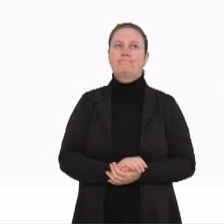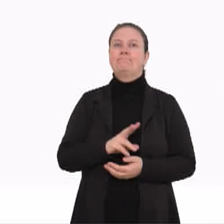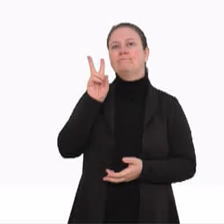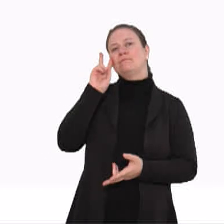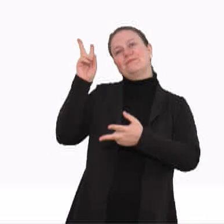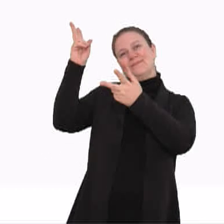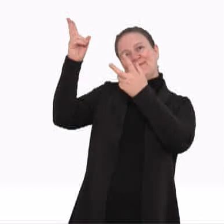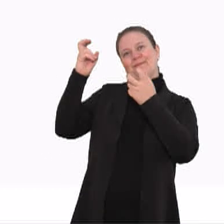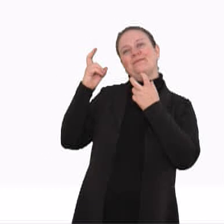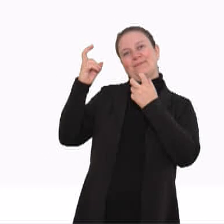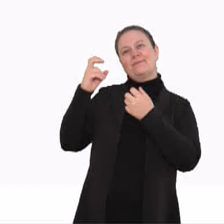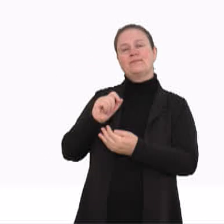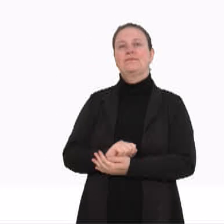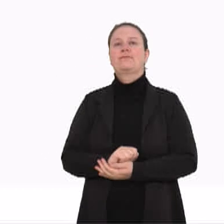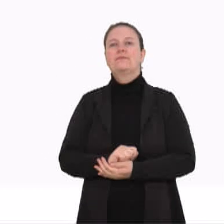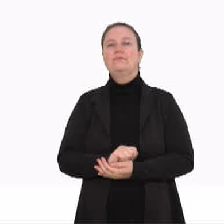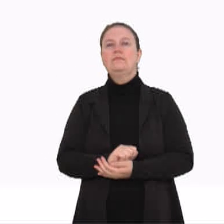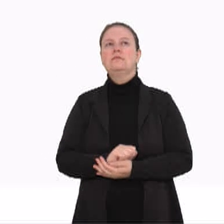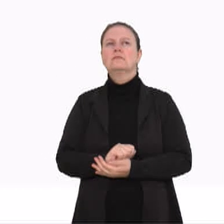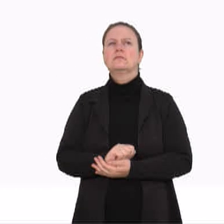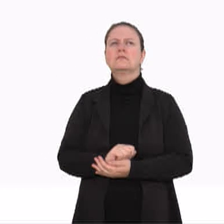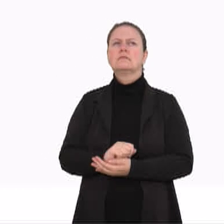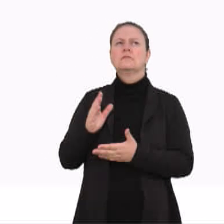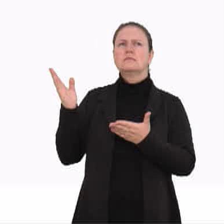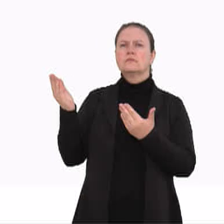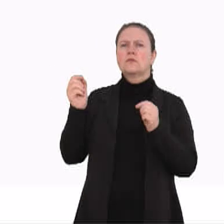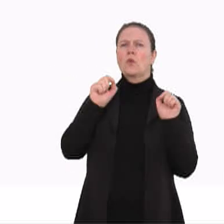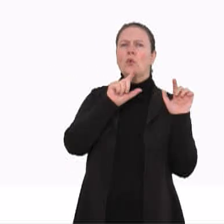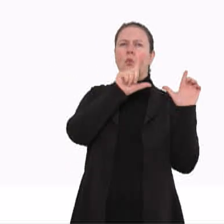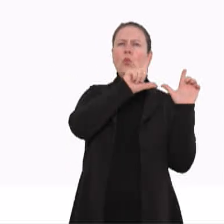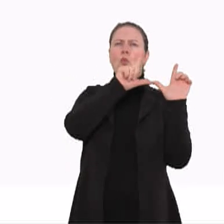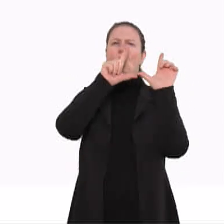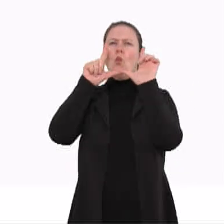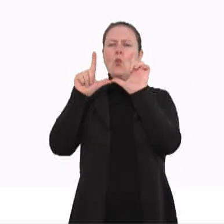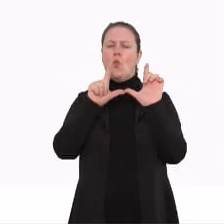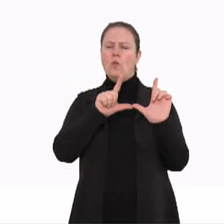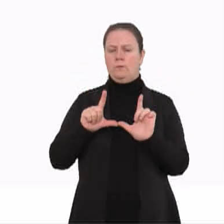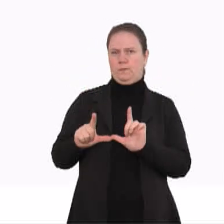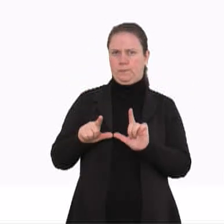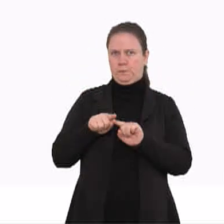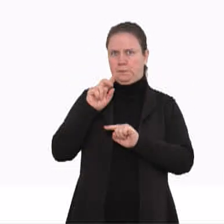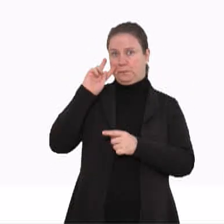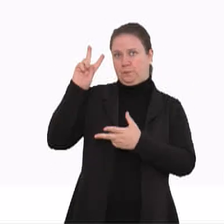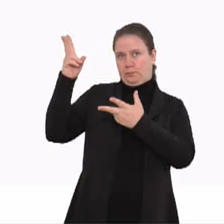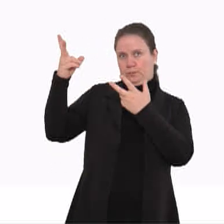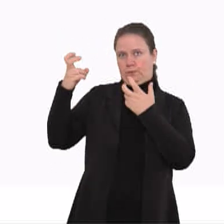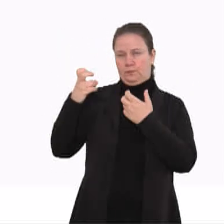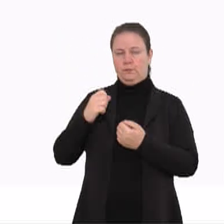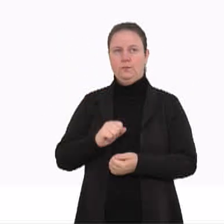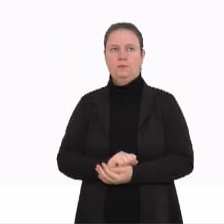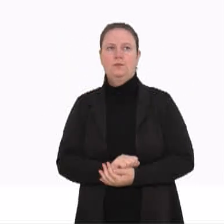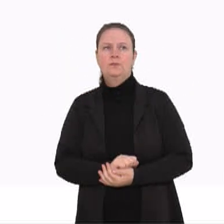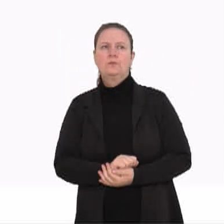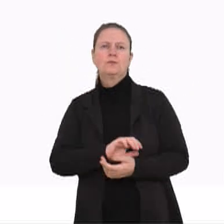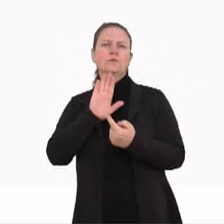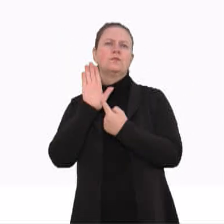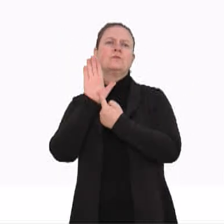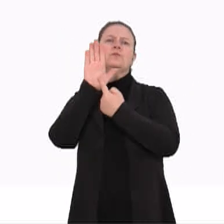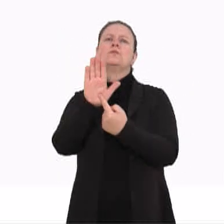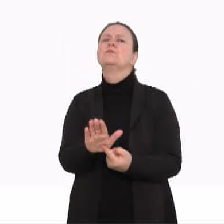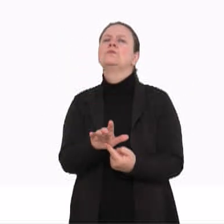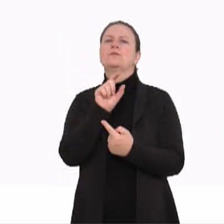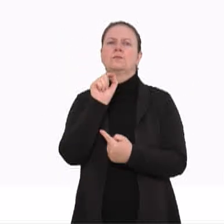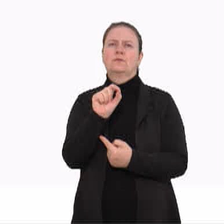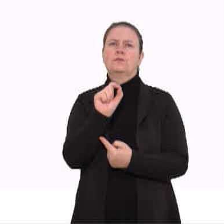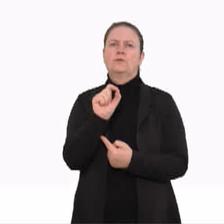Vamos analisar então um pouco essa charge que tem aqui. Veja bem, o que está mostrando nessa charge